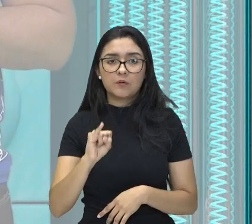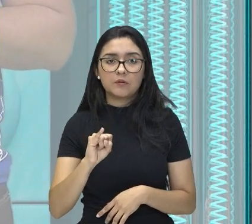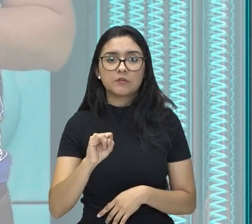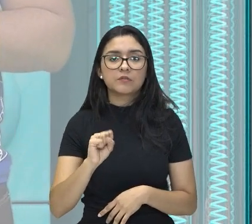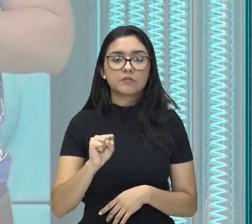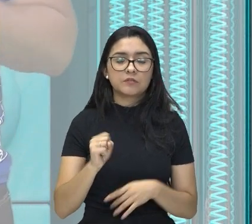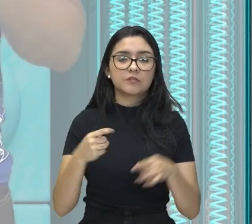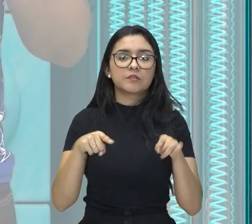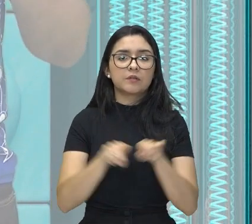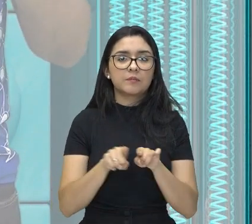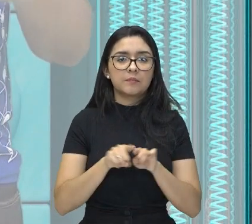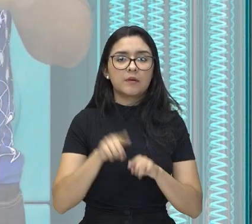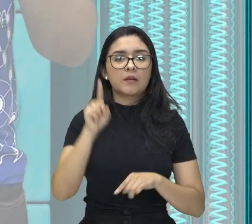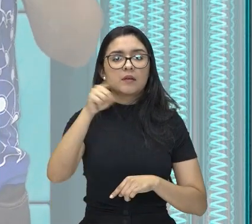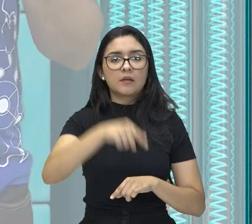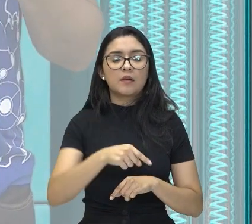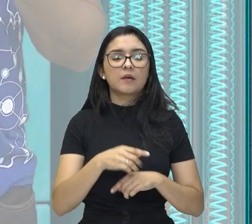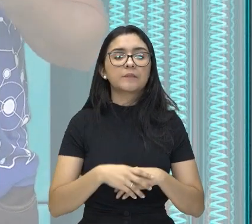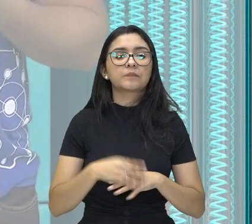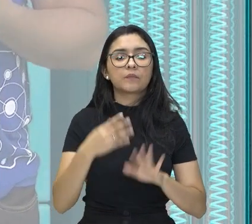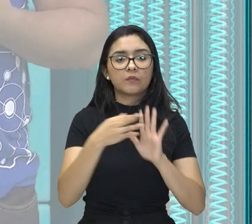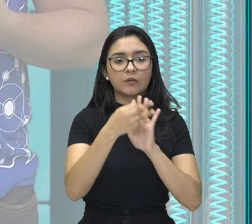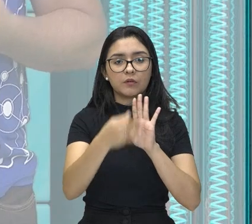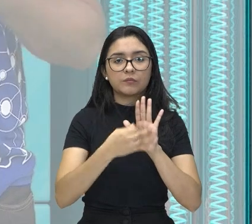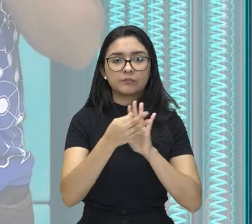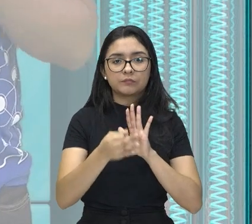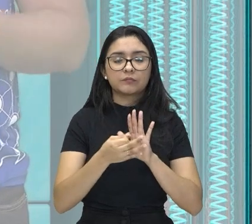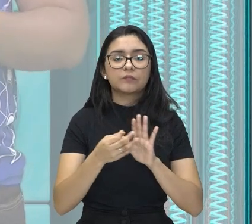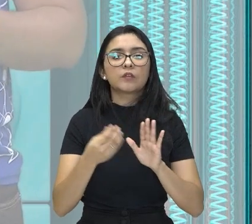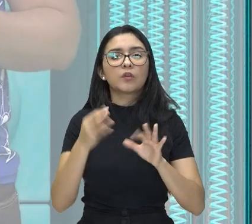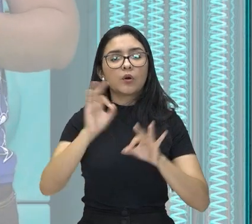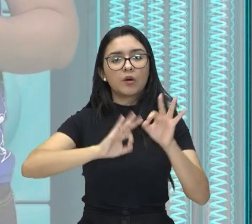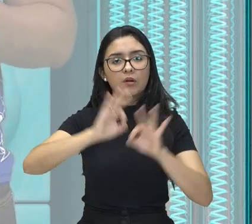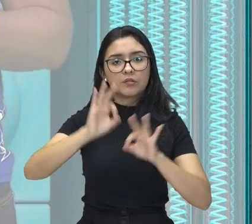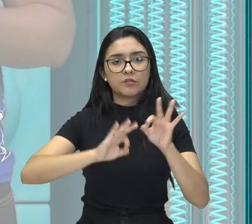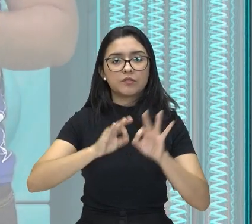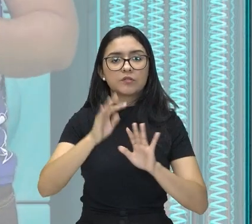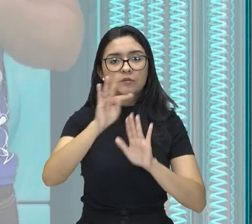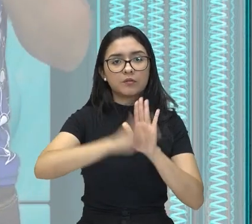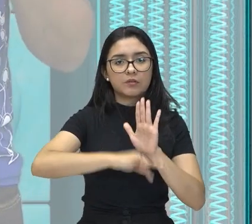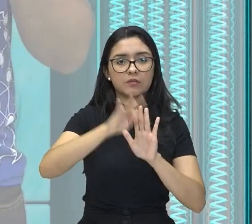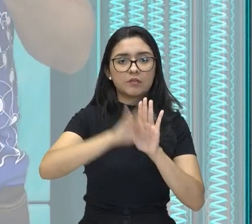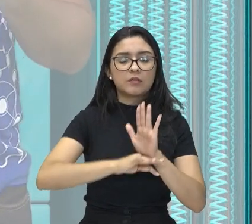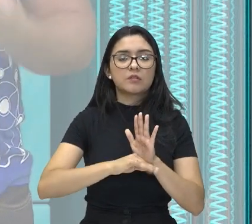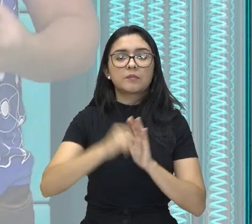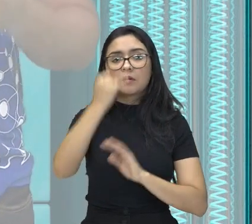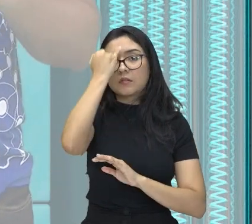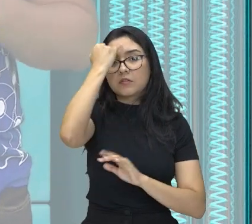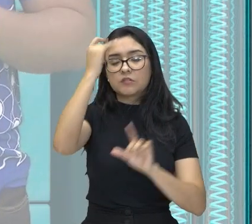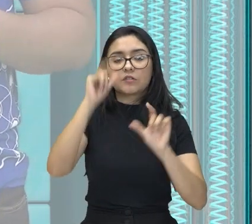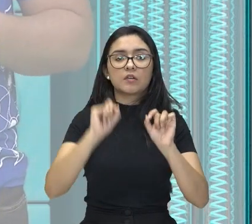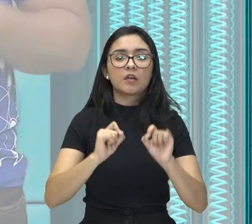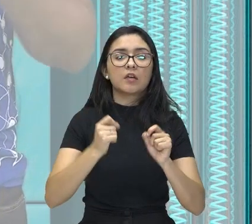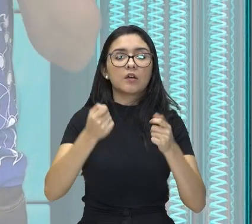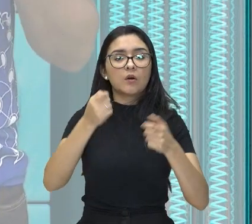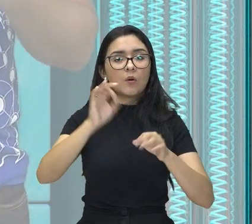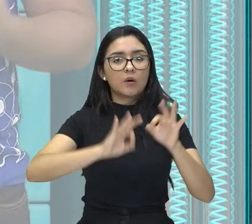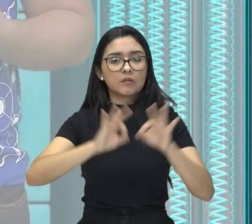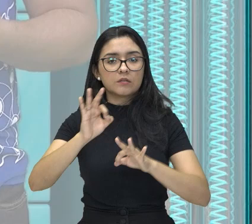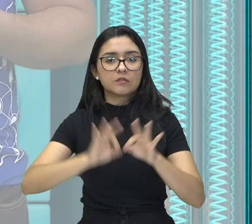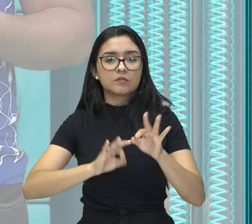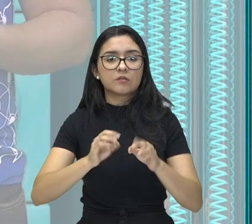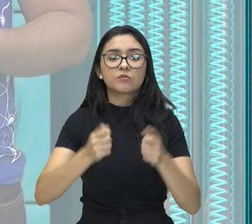operadores argumentativos que articulam no texto essa ideia de explicação, introduzem